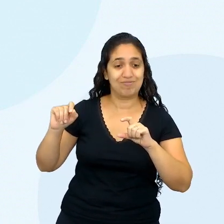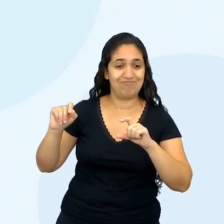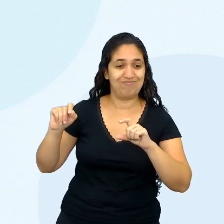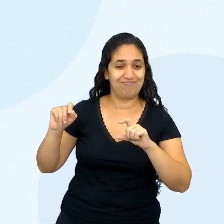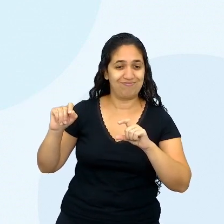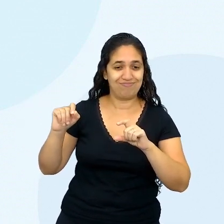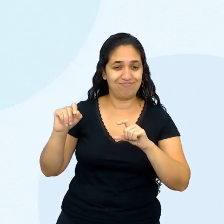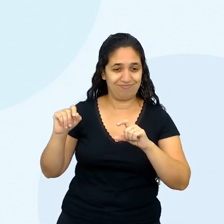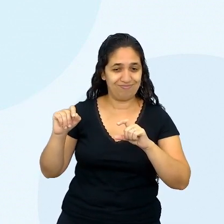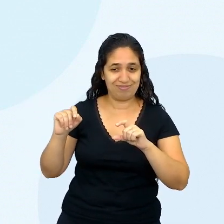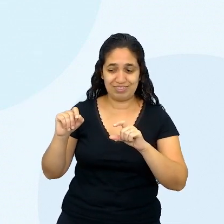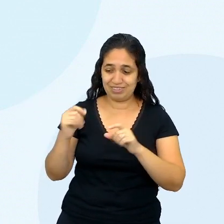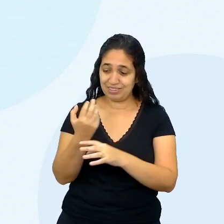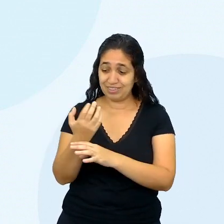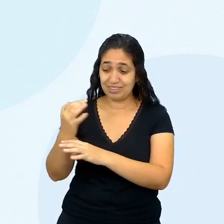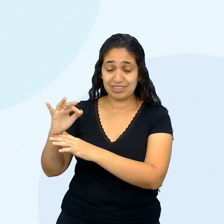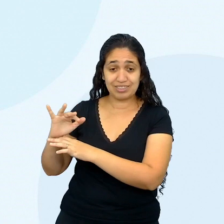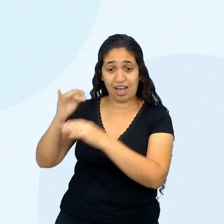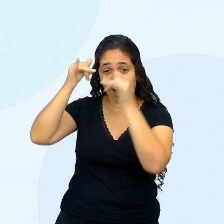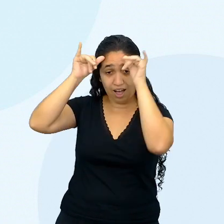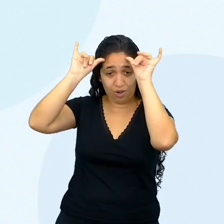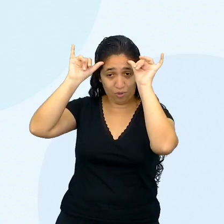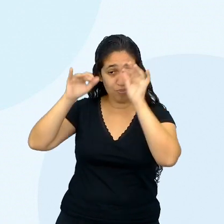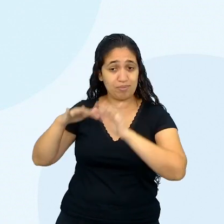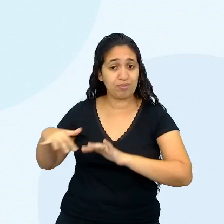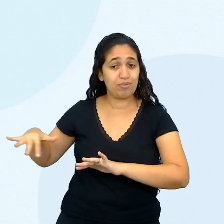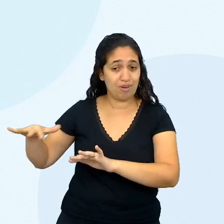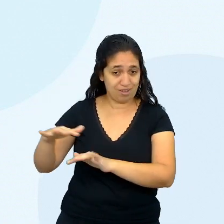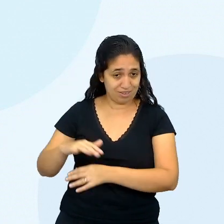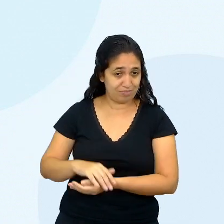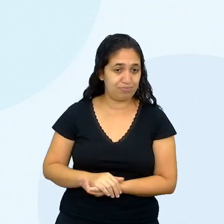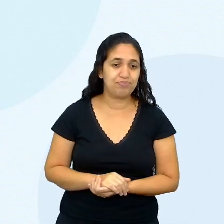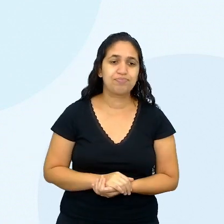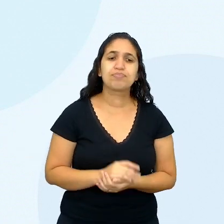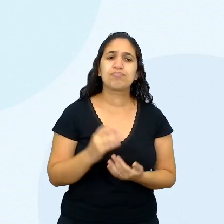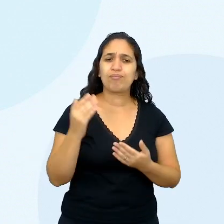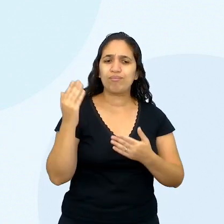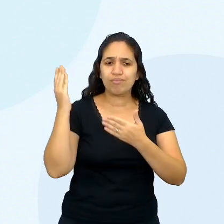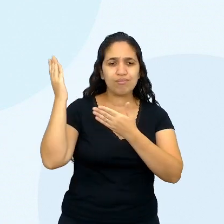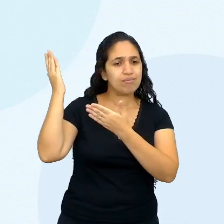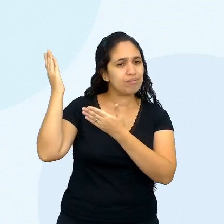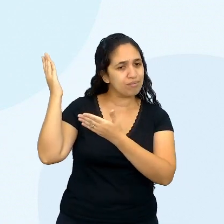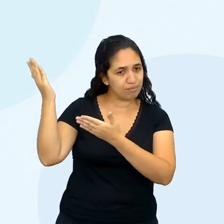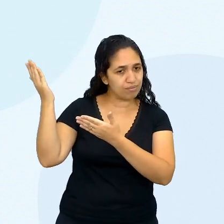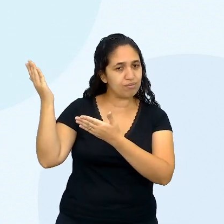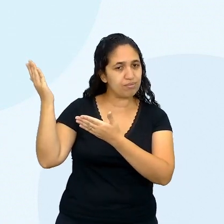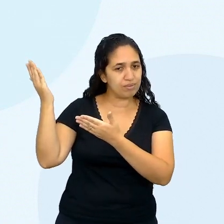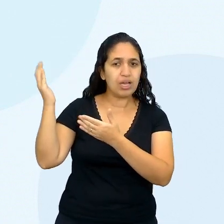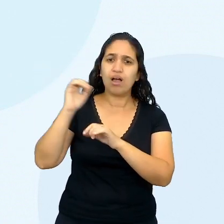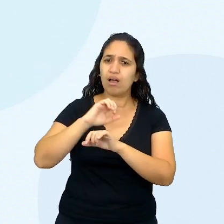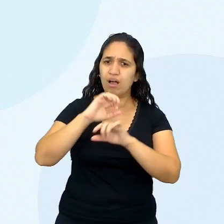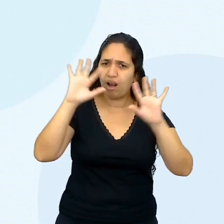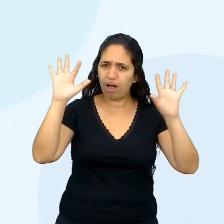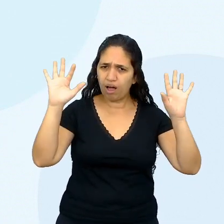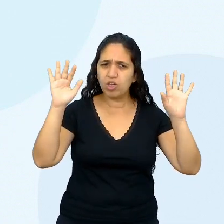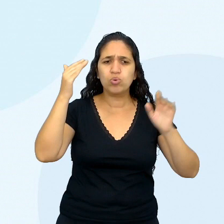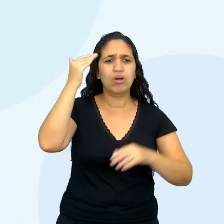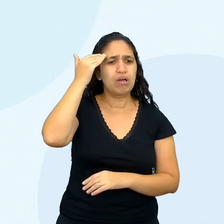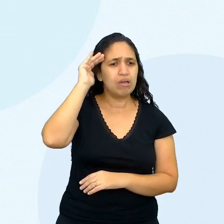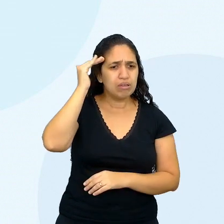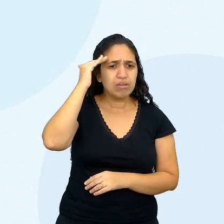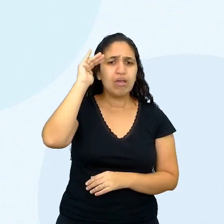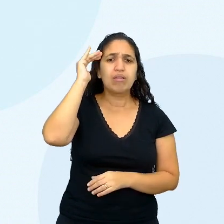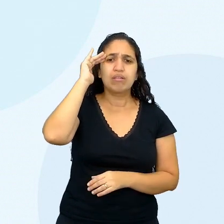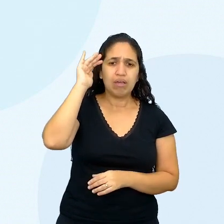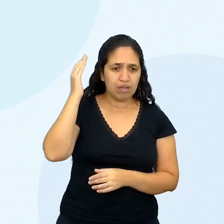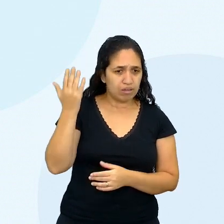agropecuária, né? Então veja que a gente tem aí um quadro bastante claro, né? Do